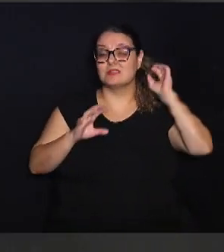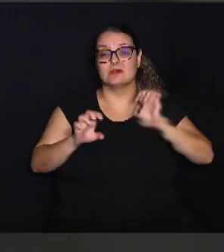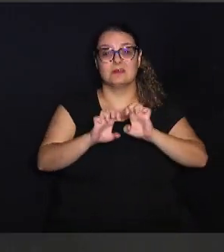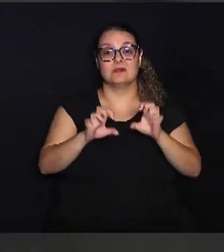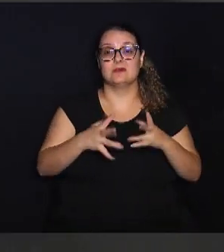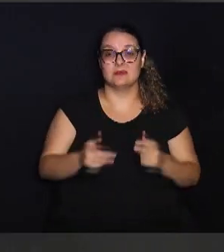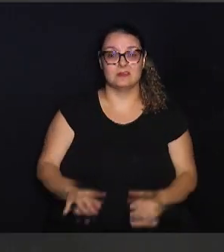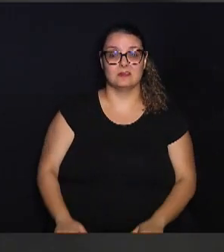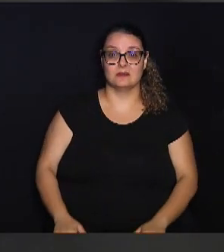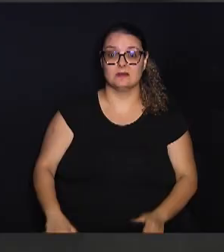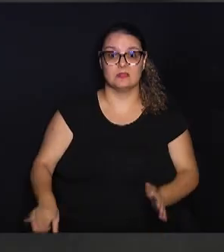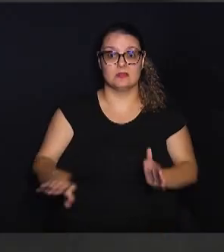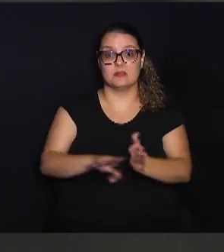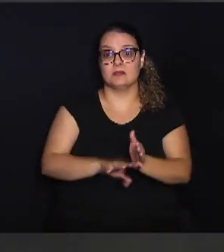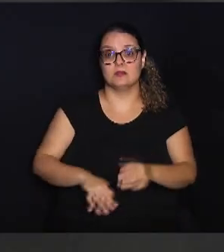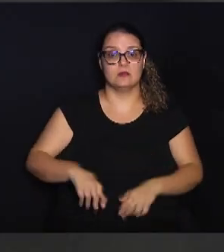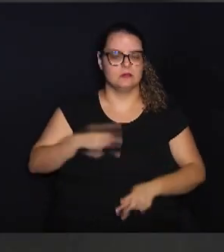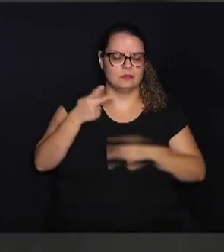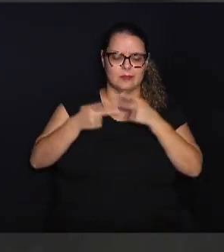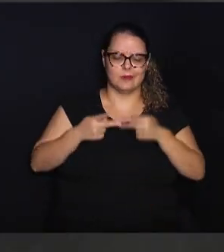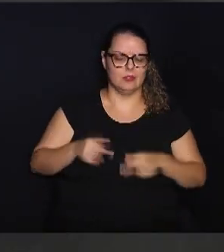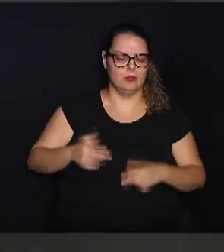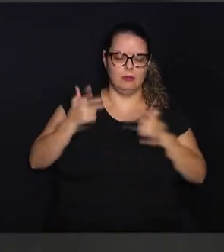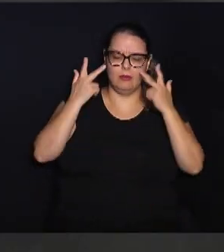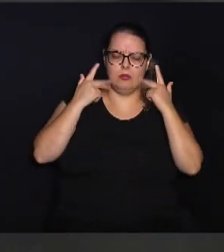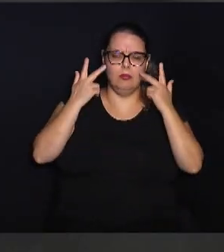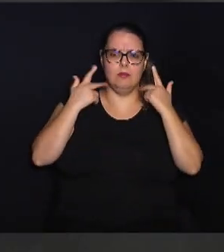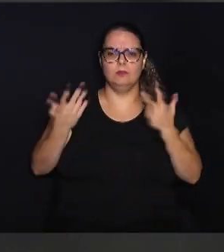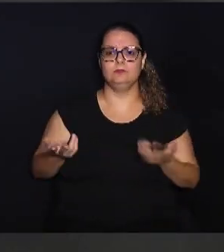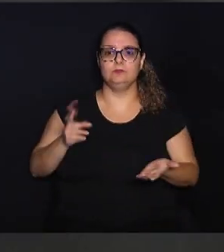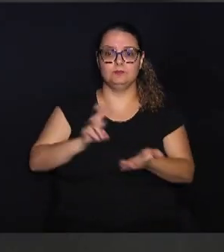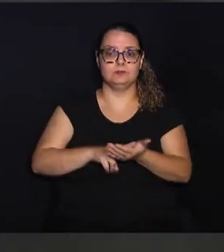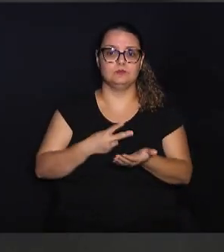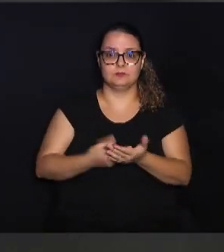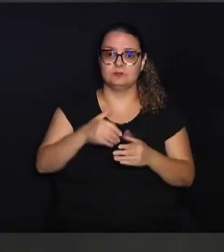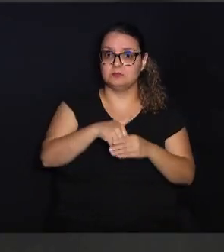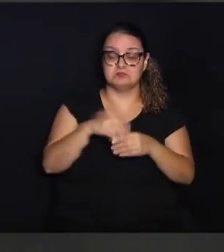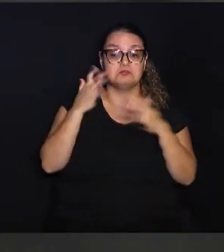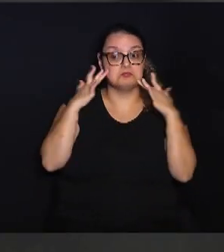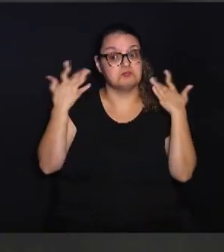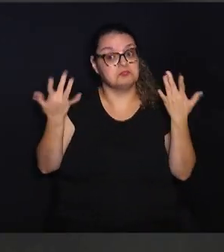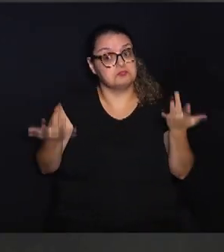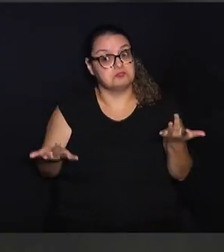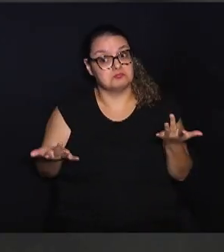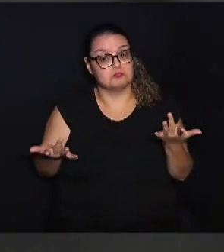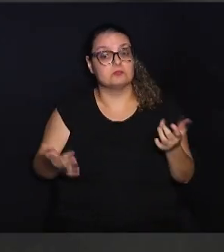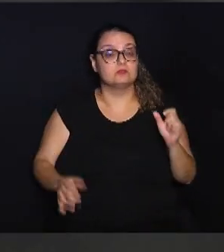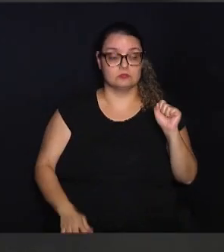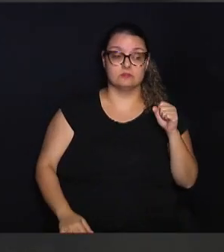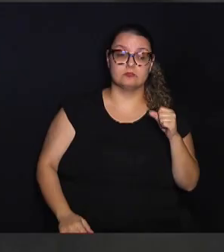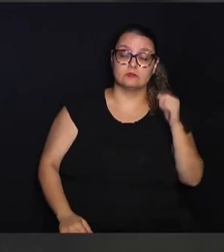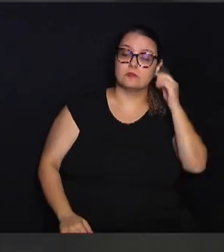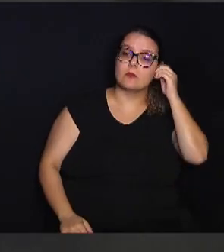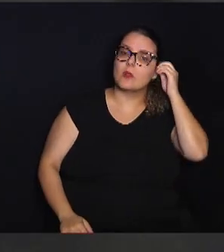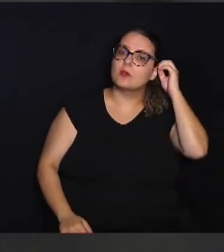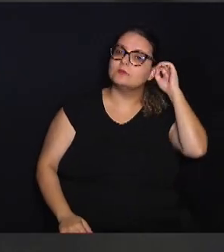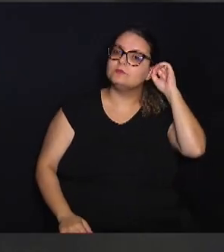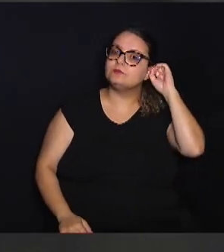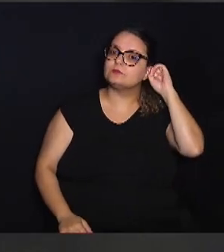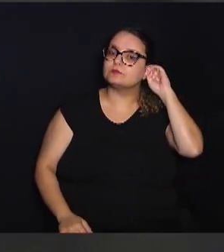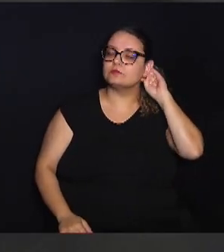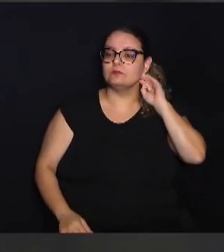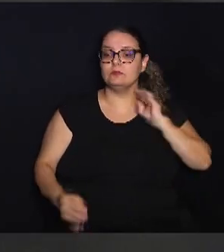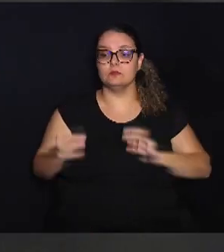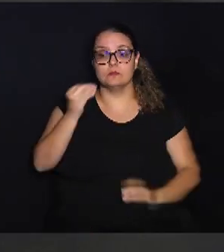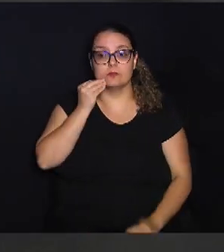eu ia chegar, deitar e rolar ali no debate. Isso ia traduzir em votos? Não sei. Mas tentei, não